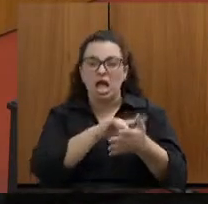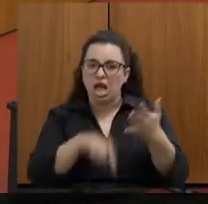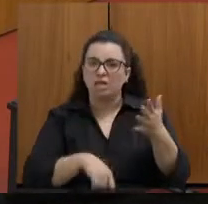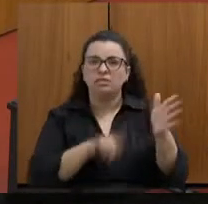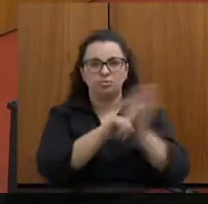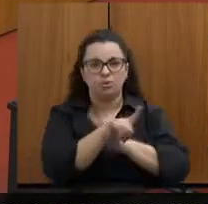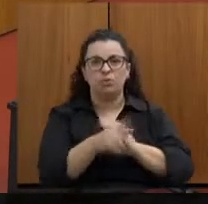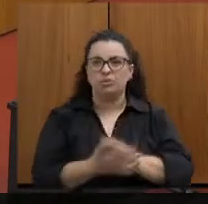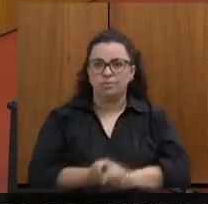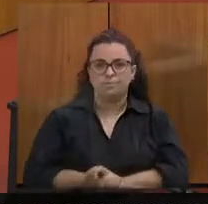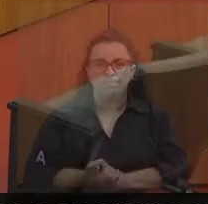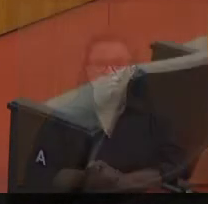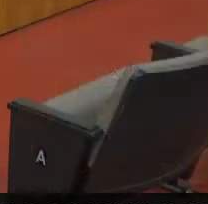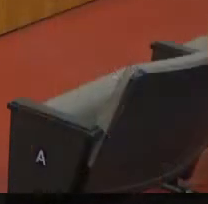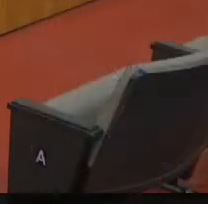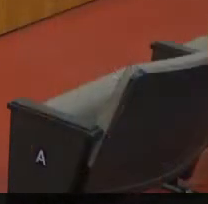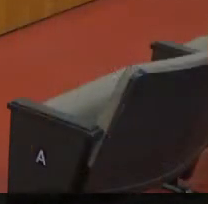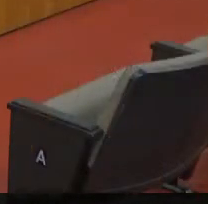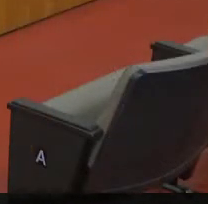secretária.